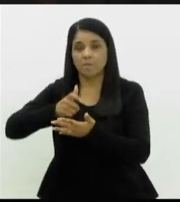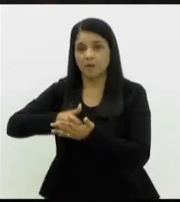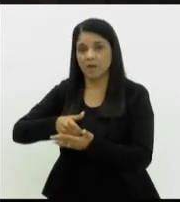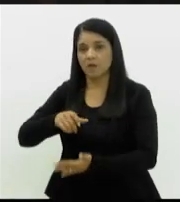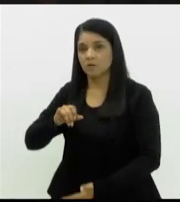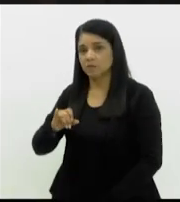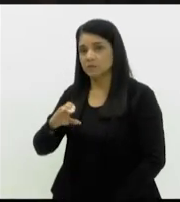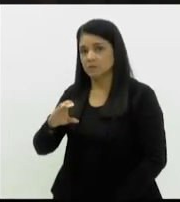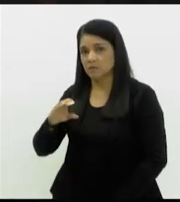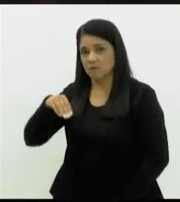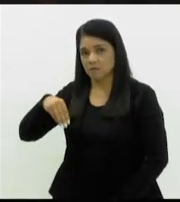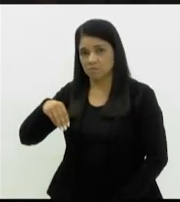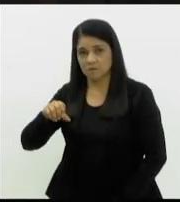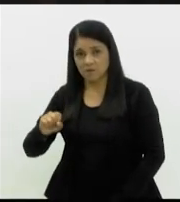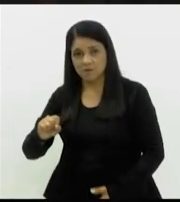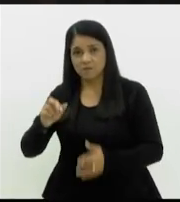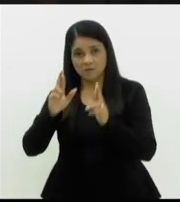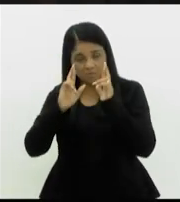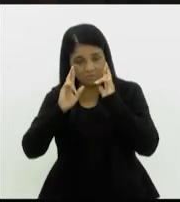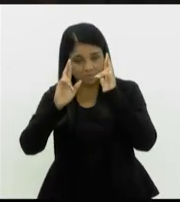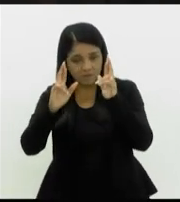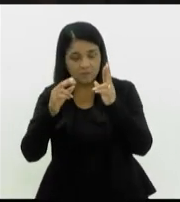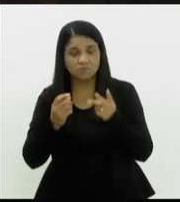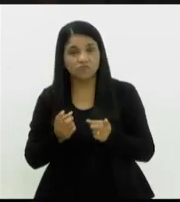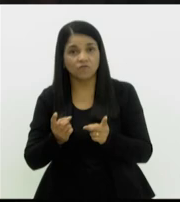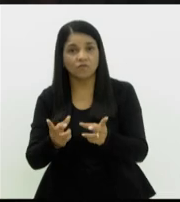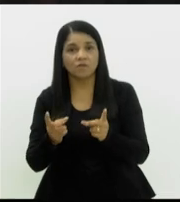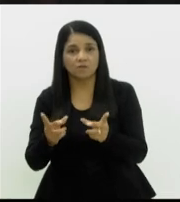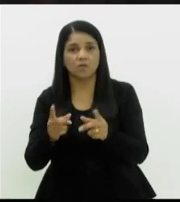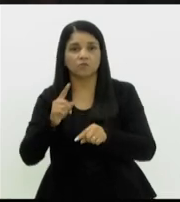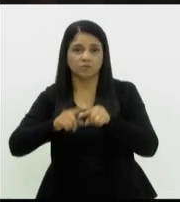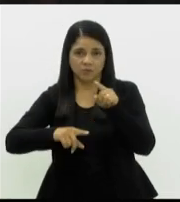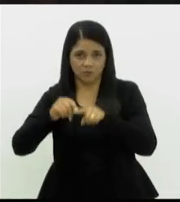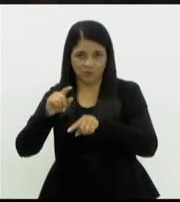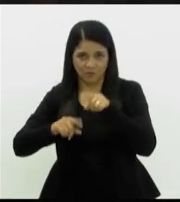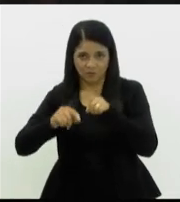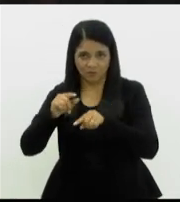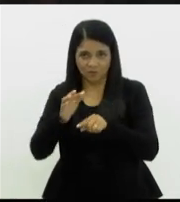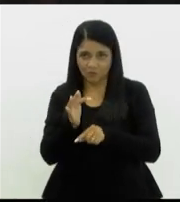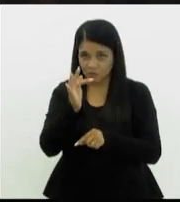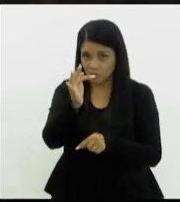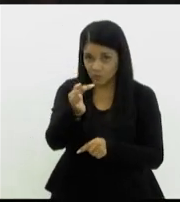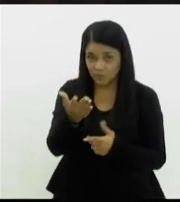na esperança de colocar os produtos no mercado. Se o mercado